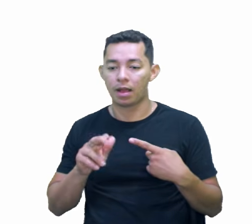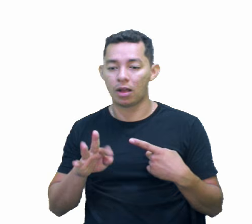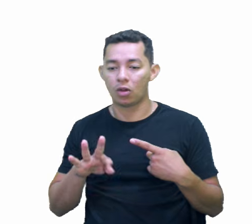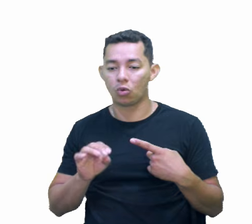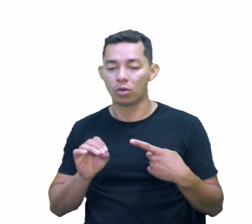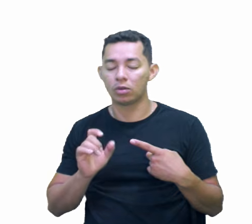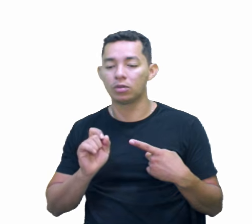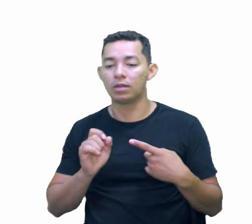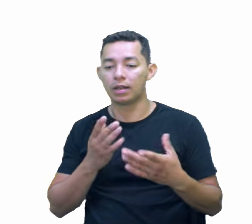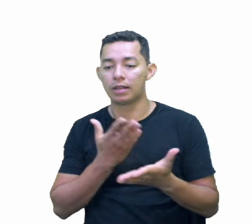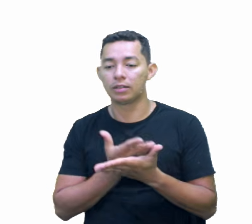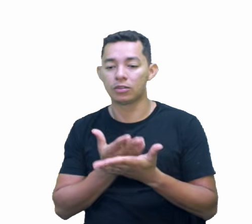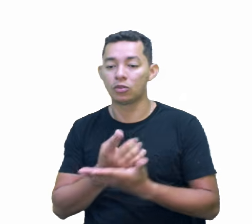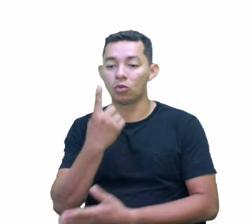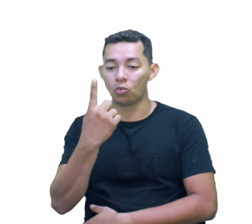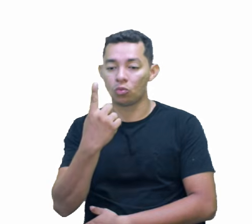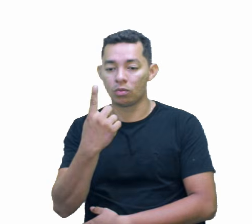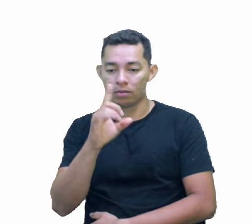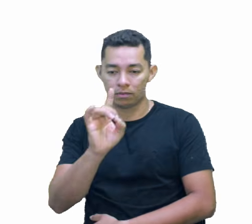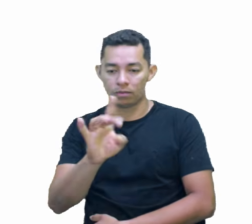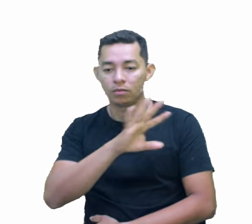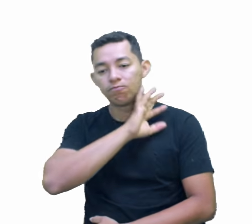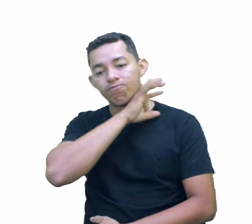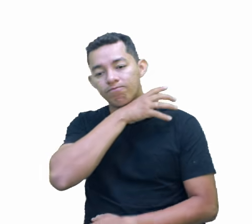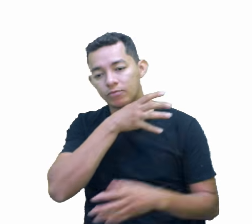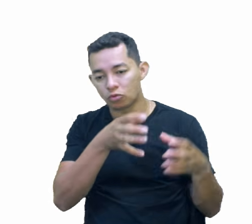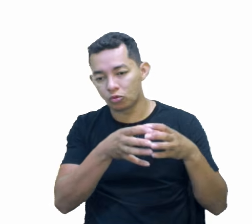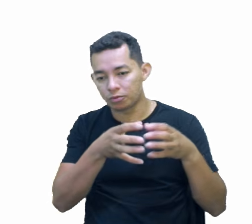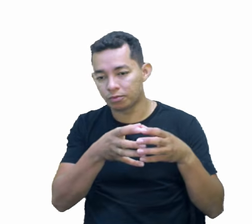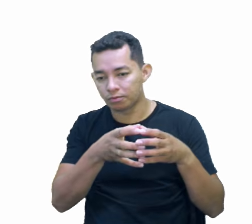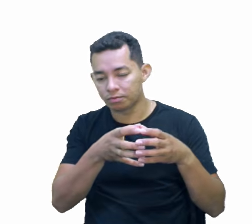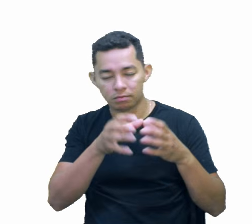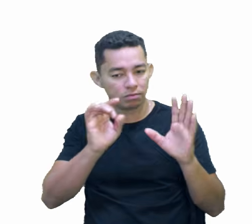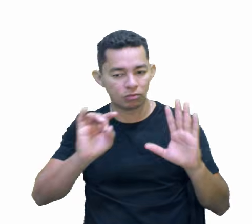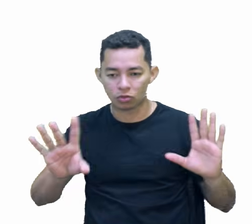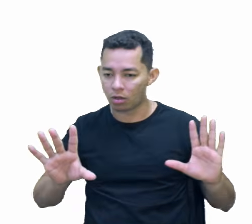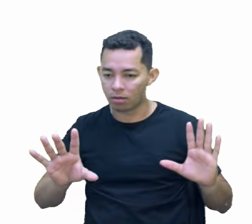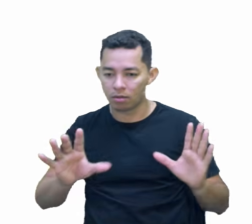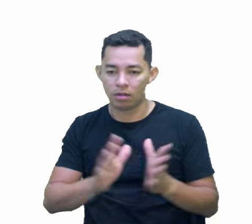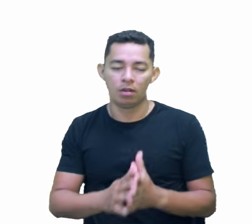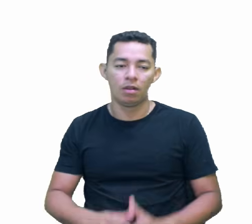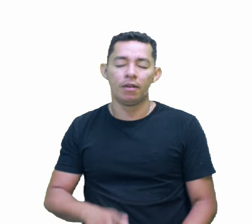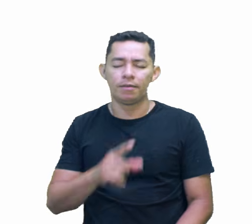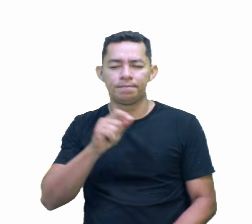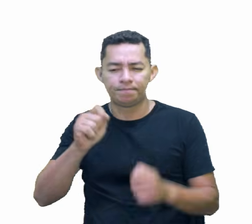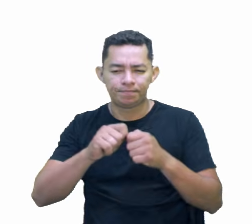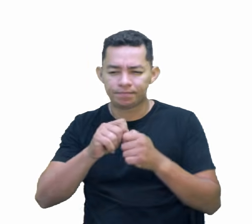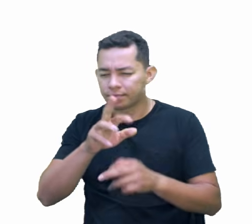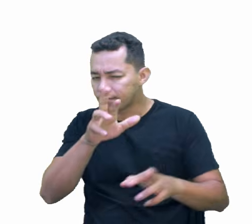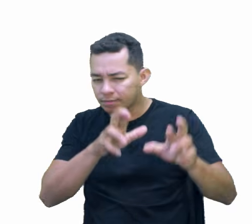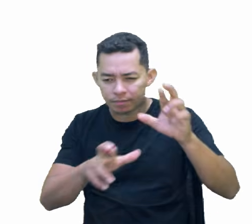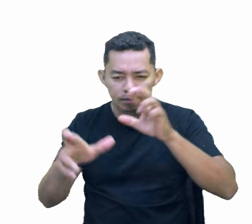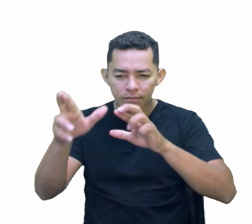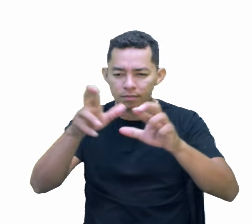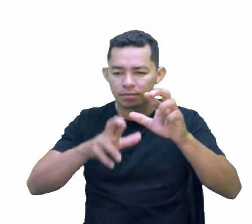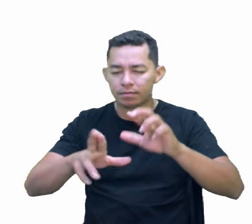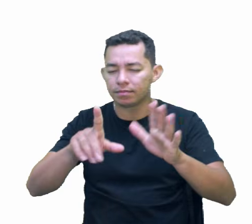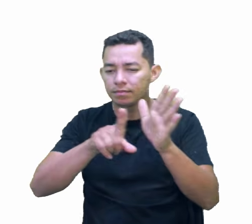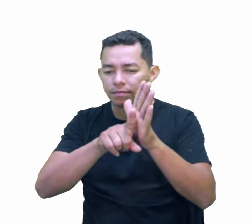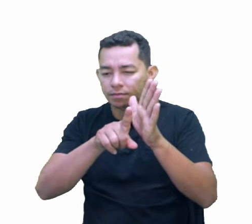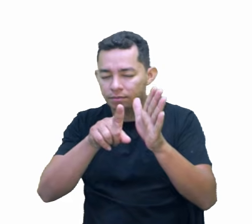estuda uma única espécie. Quando você está fazendo uma observação, quando você está fazendo um estudo mais